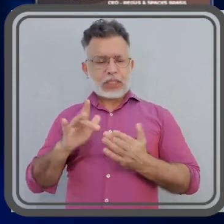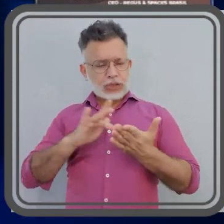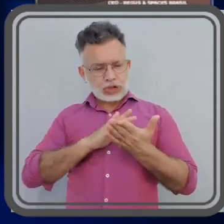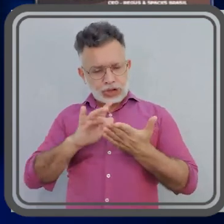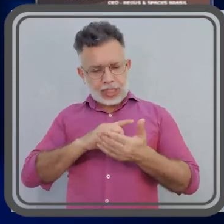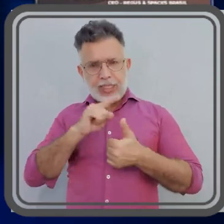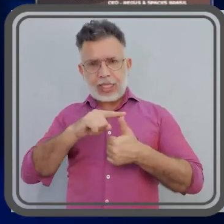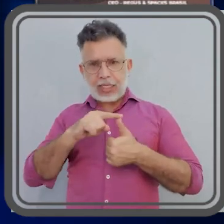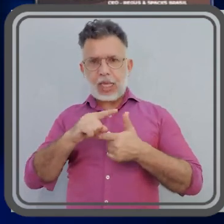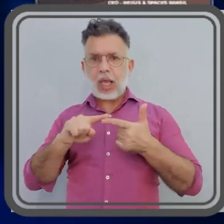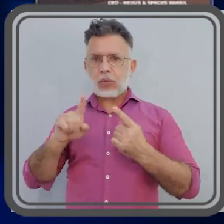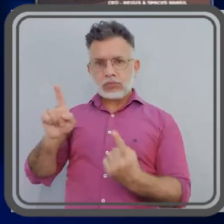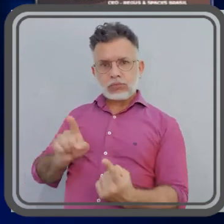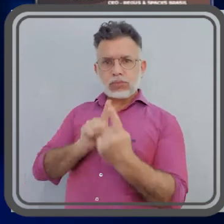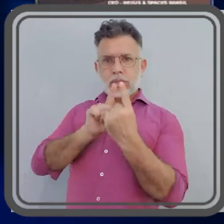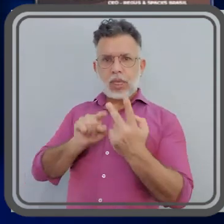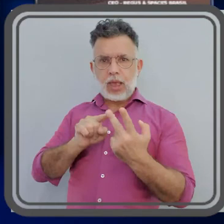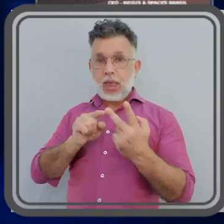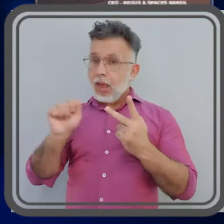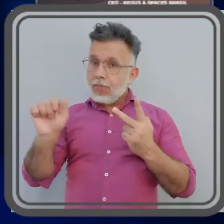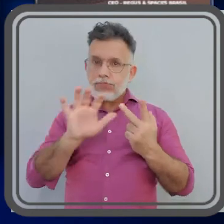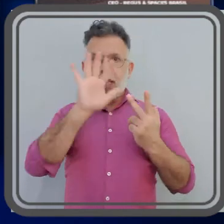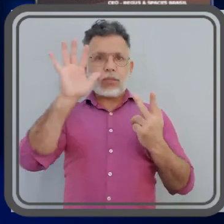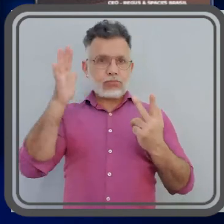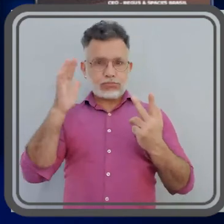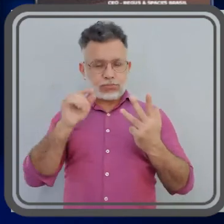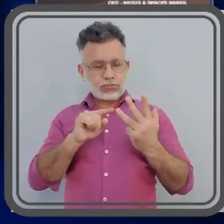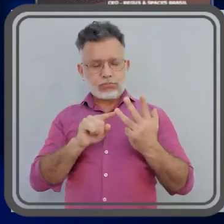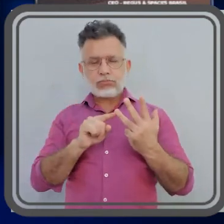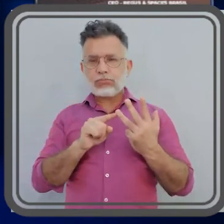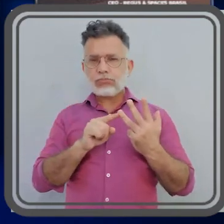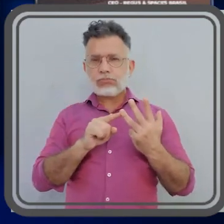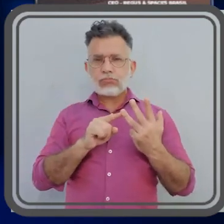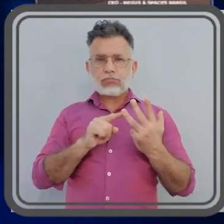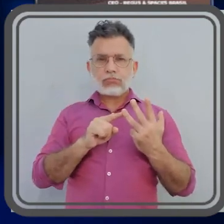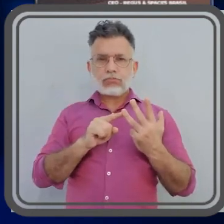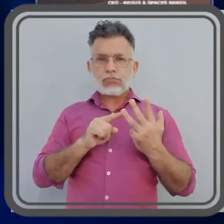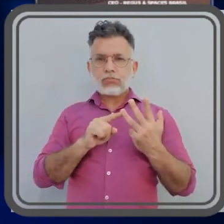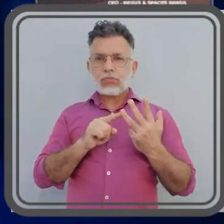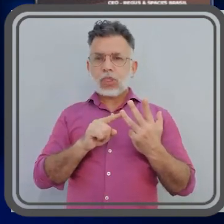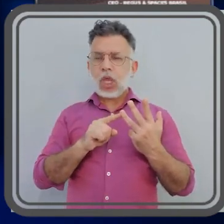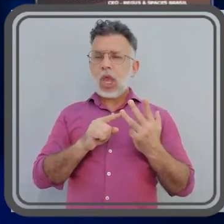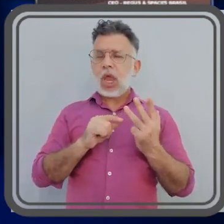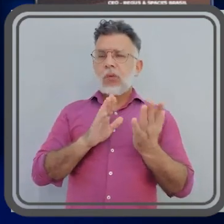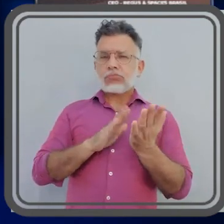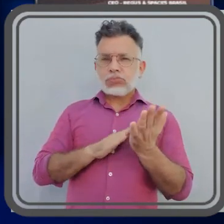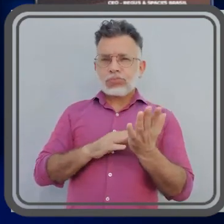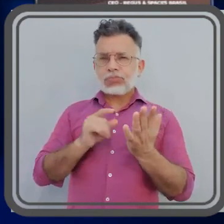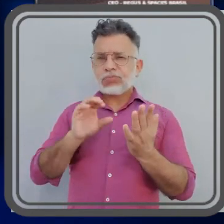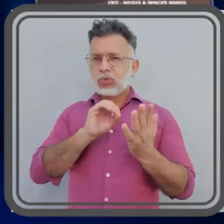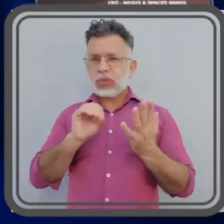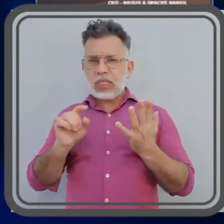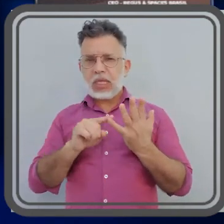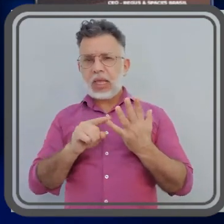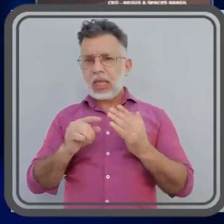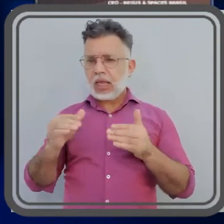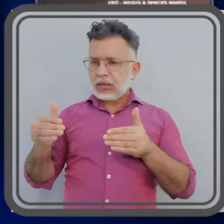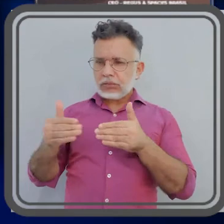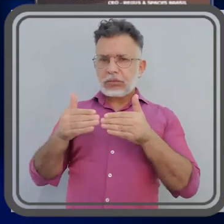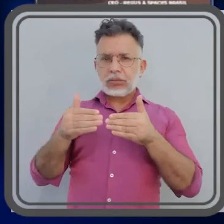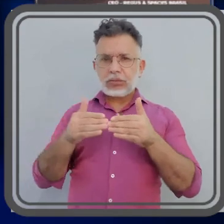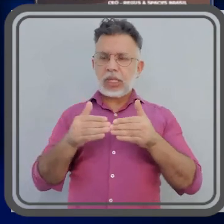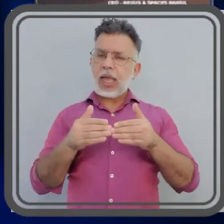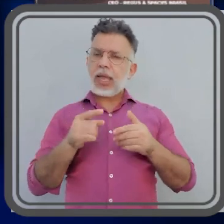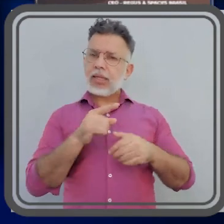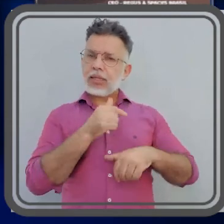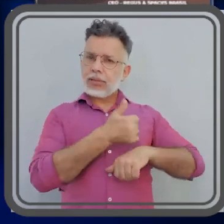digitalização, autoatendimento, transparência, custos eficientes e alinhamento entre prestador de serviço